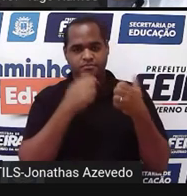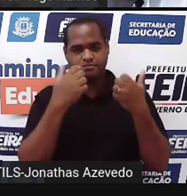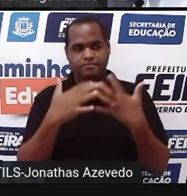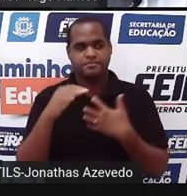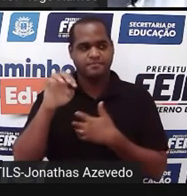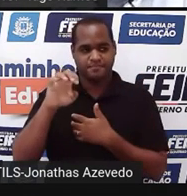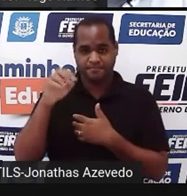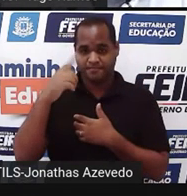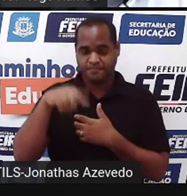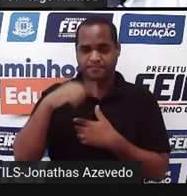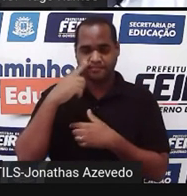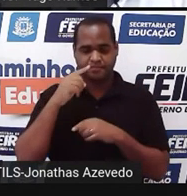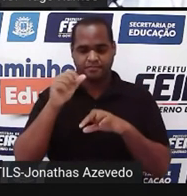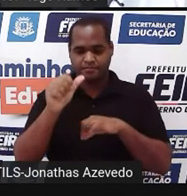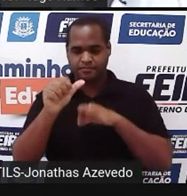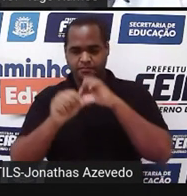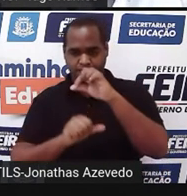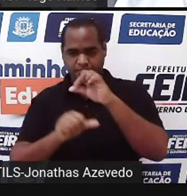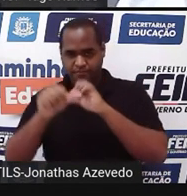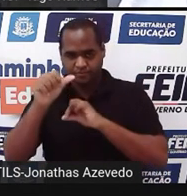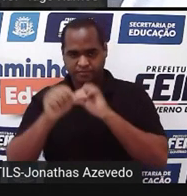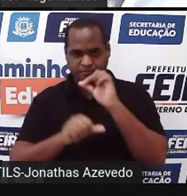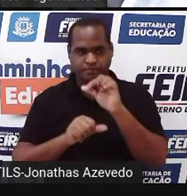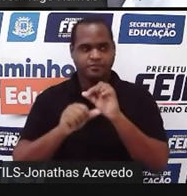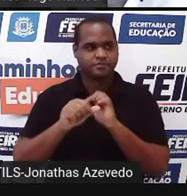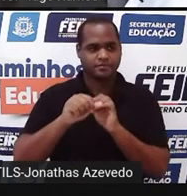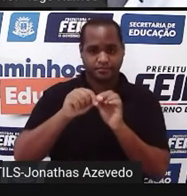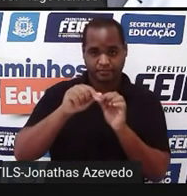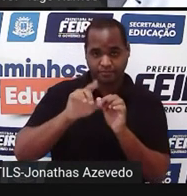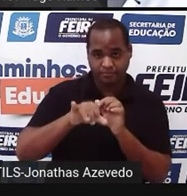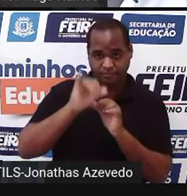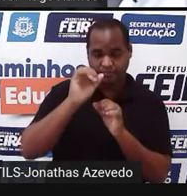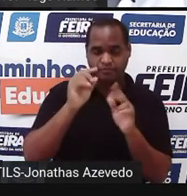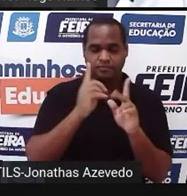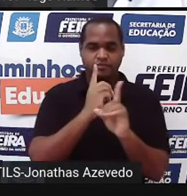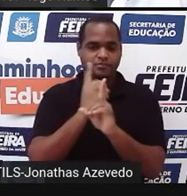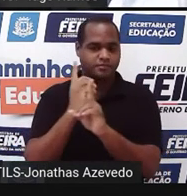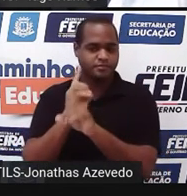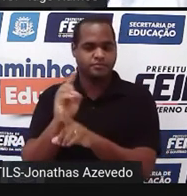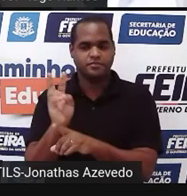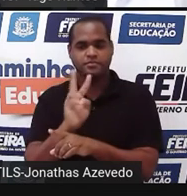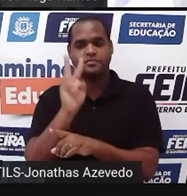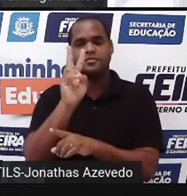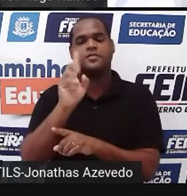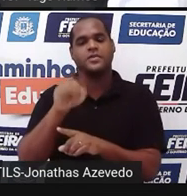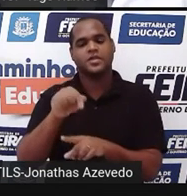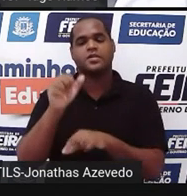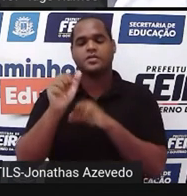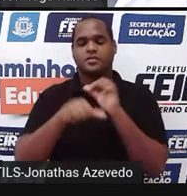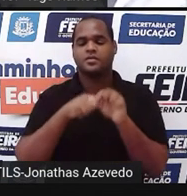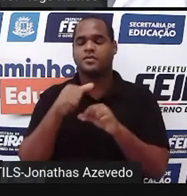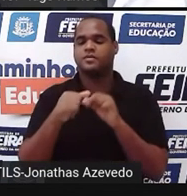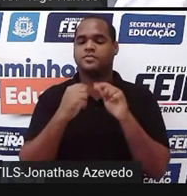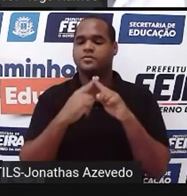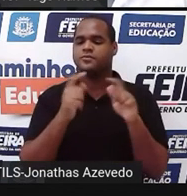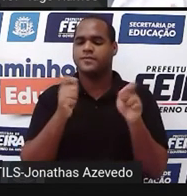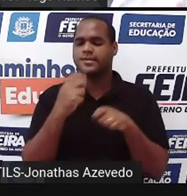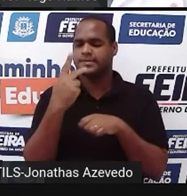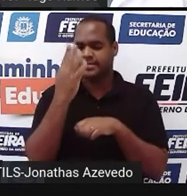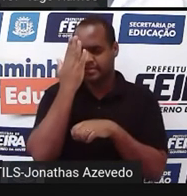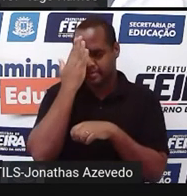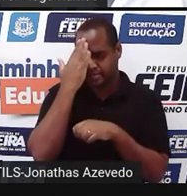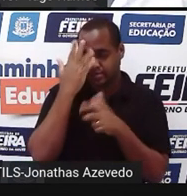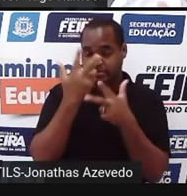das equações ali troco Y 1.4 para encontrar o valor do X tá bom E aí você quem sabe